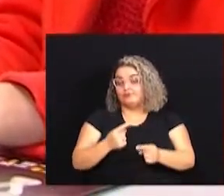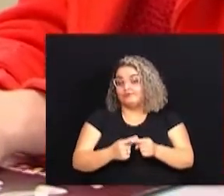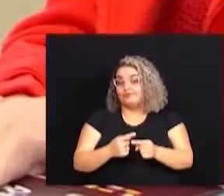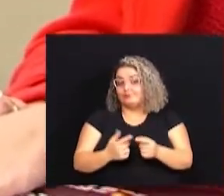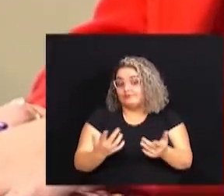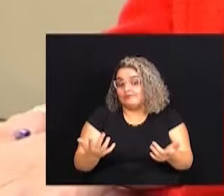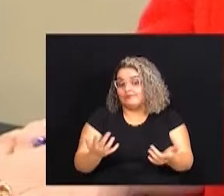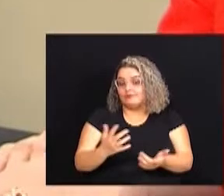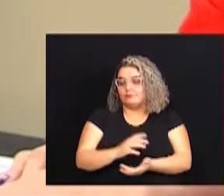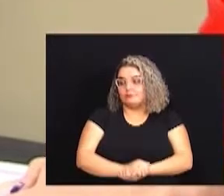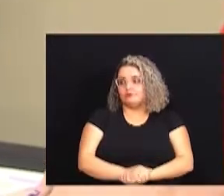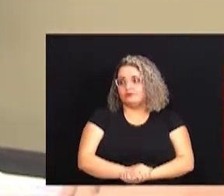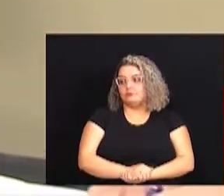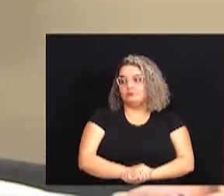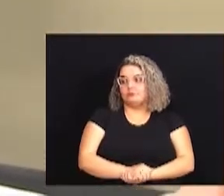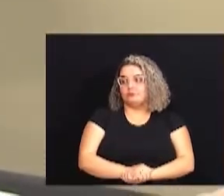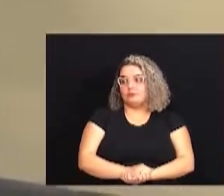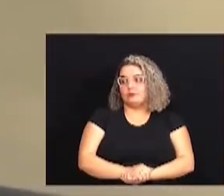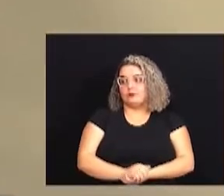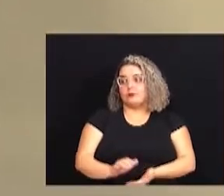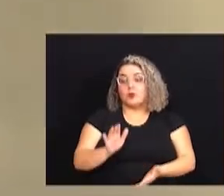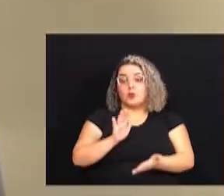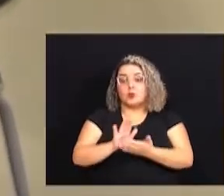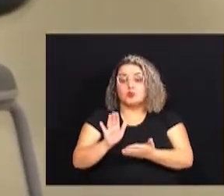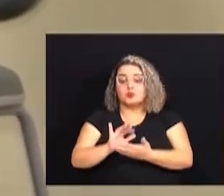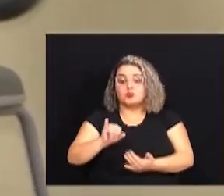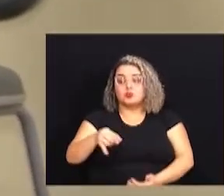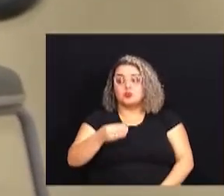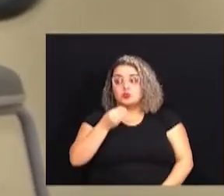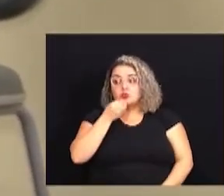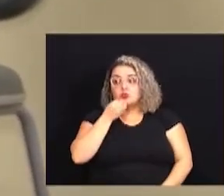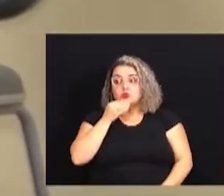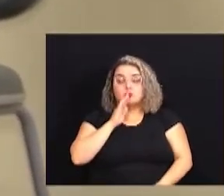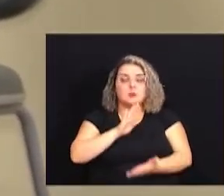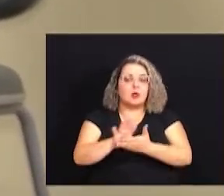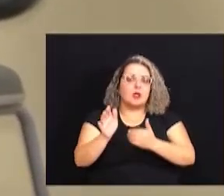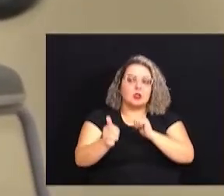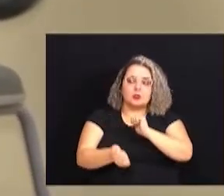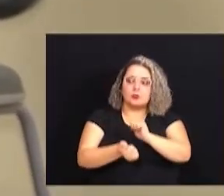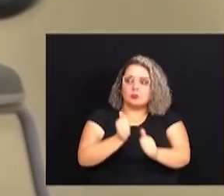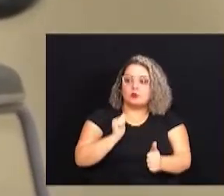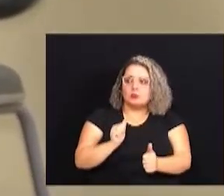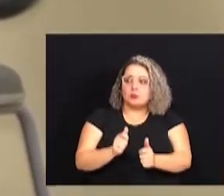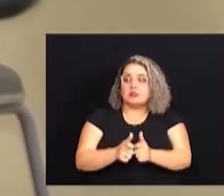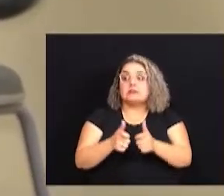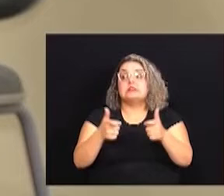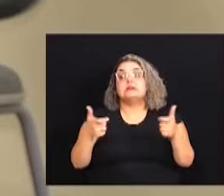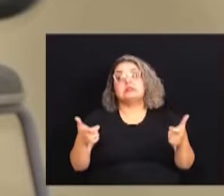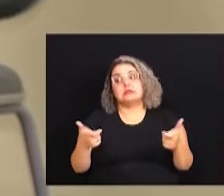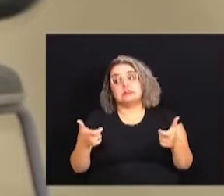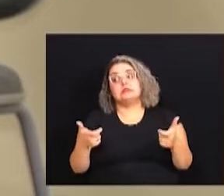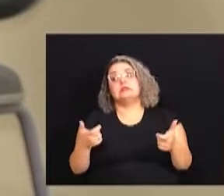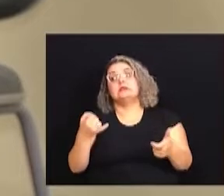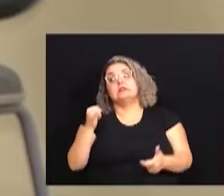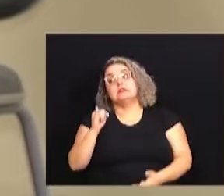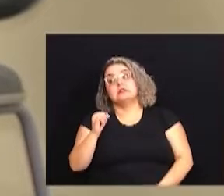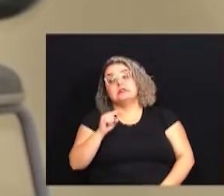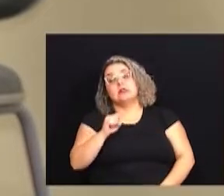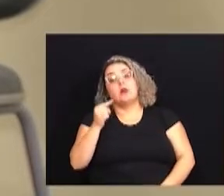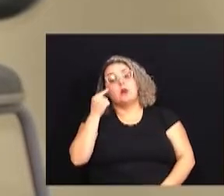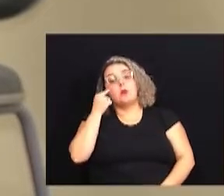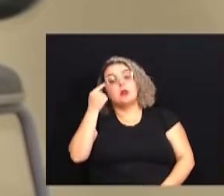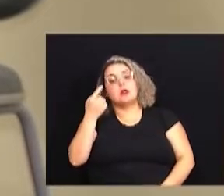porque o custo de oportunidade do gasto com futebol pode ser muito alto se nós levarmos em